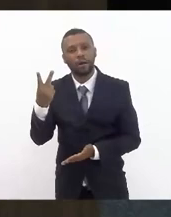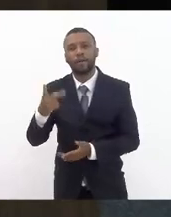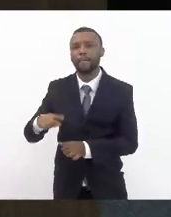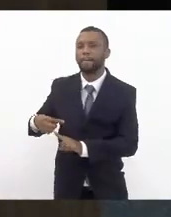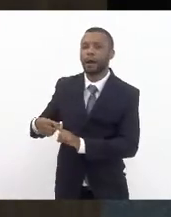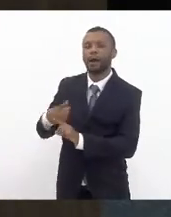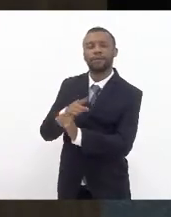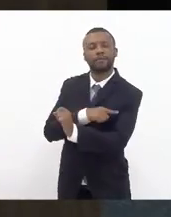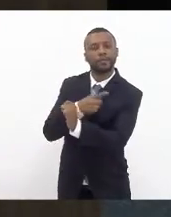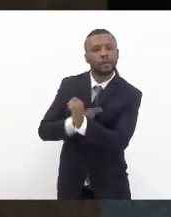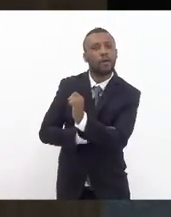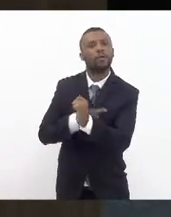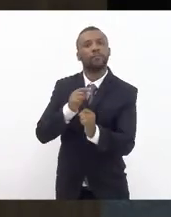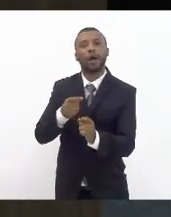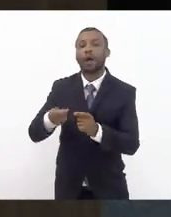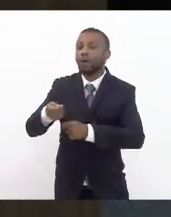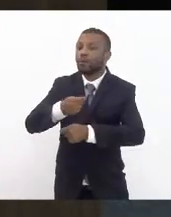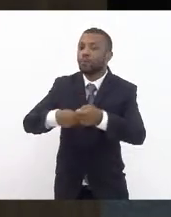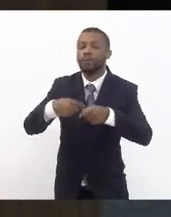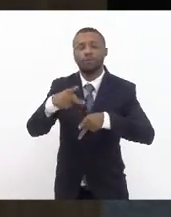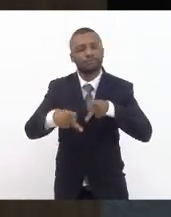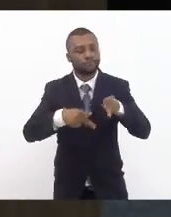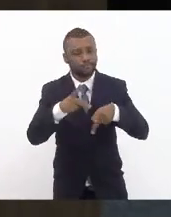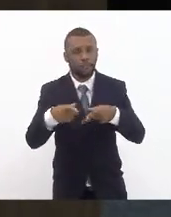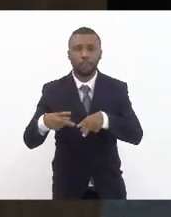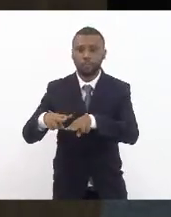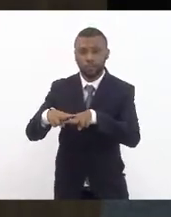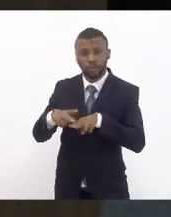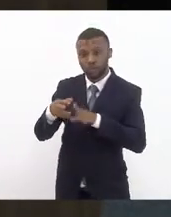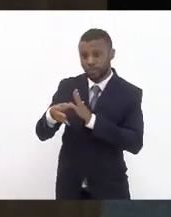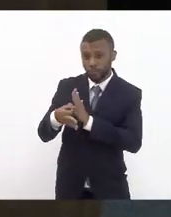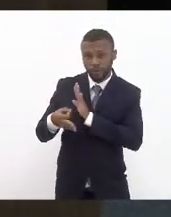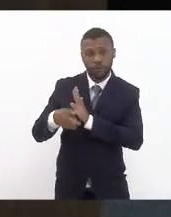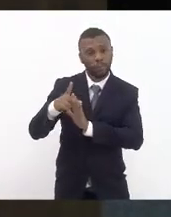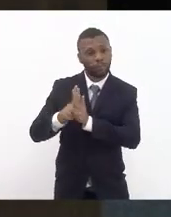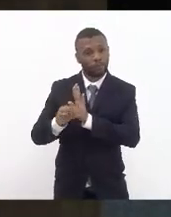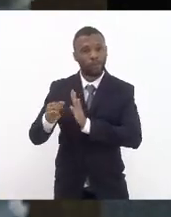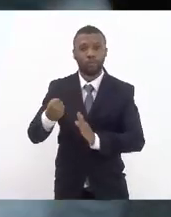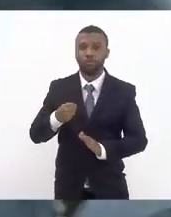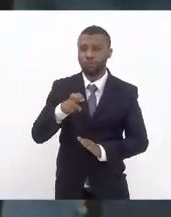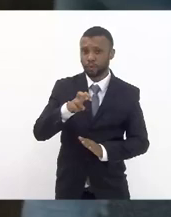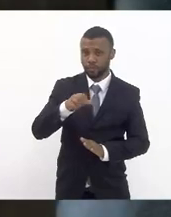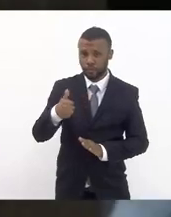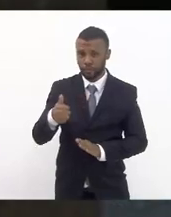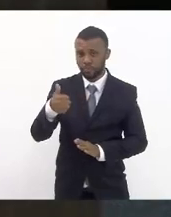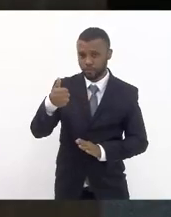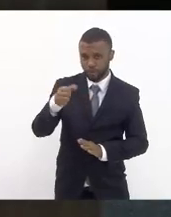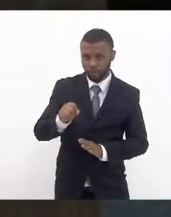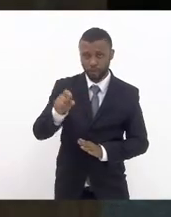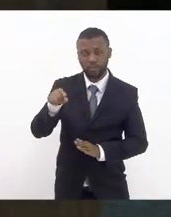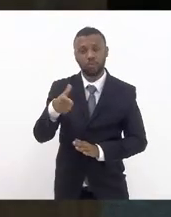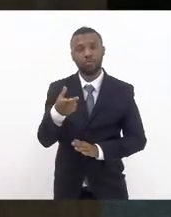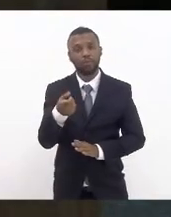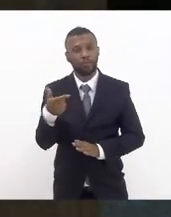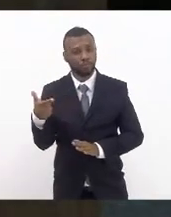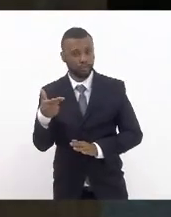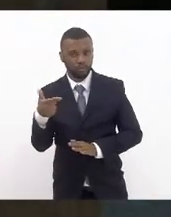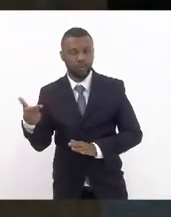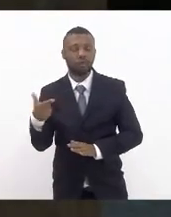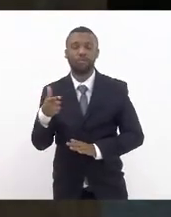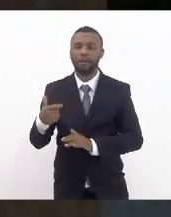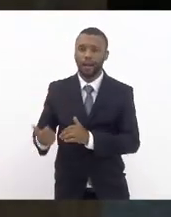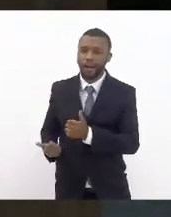economia popular. Isso posto, meu parecer, ao projeto de lei número 5118 de 2022,